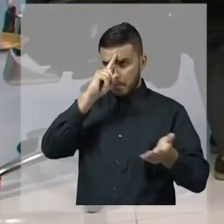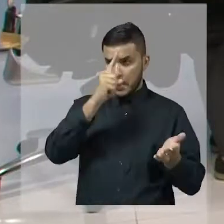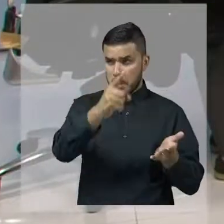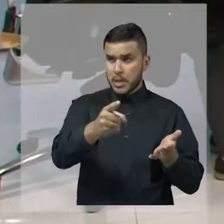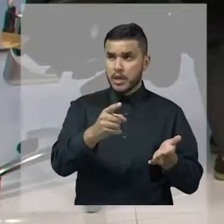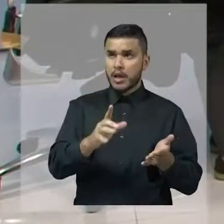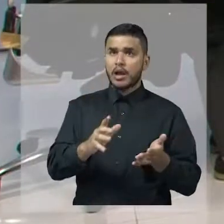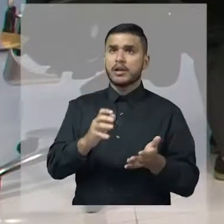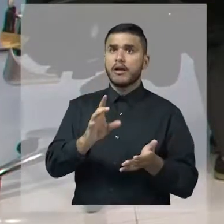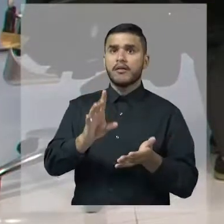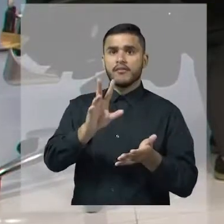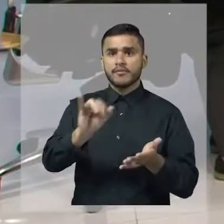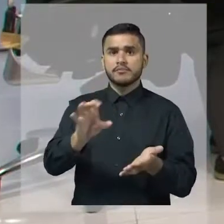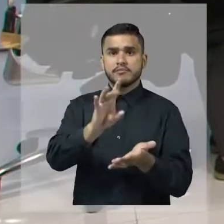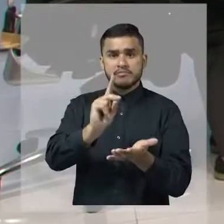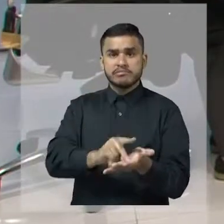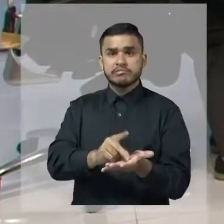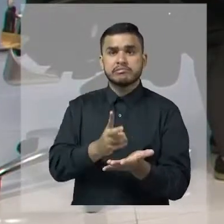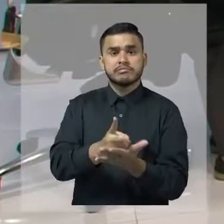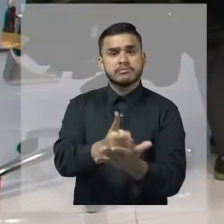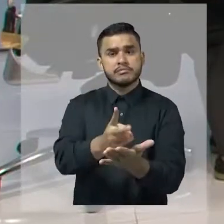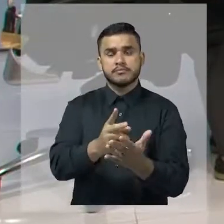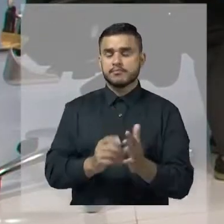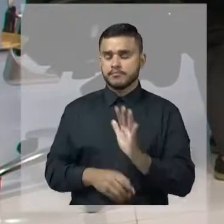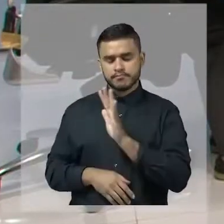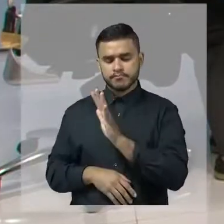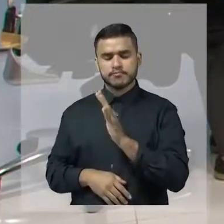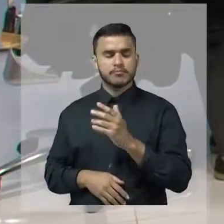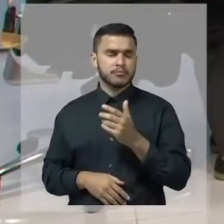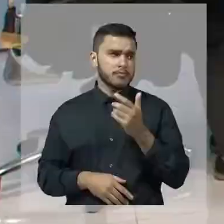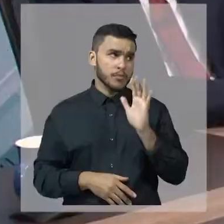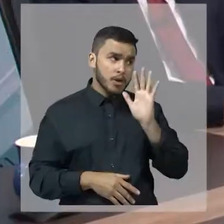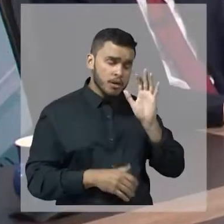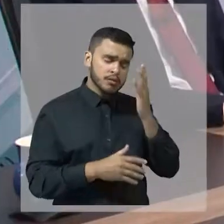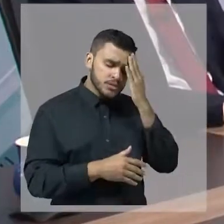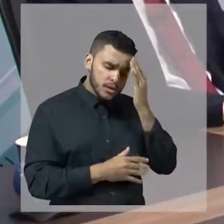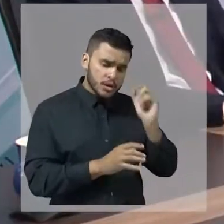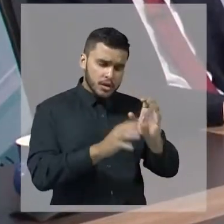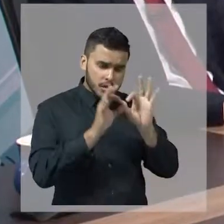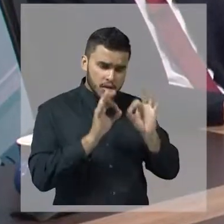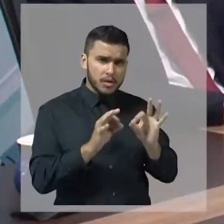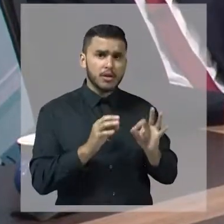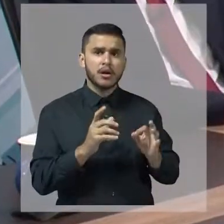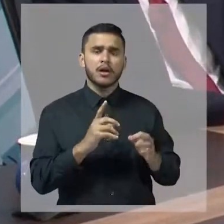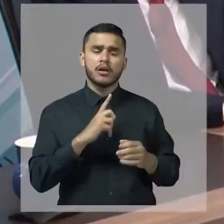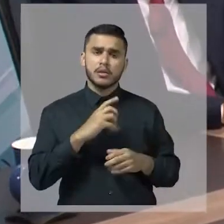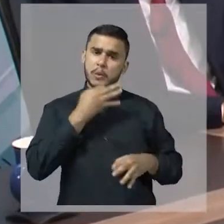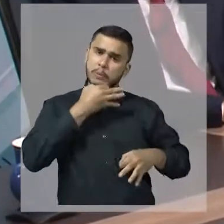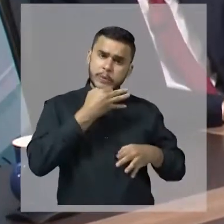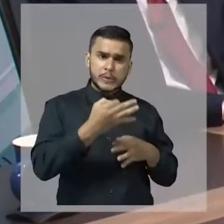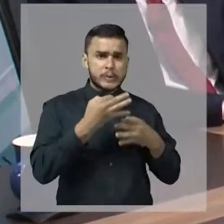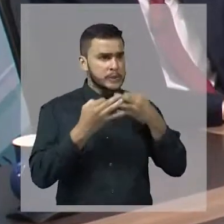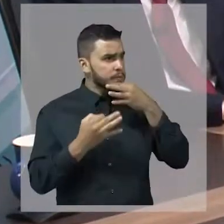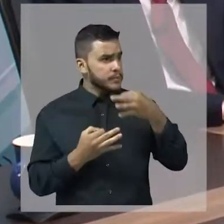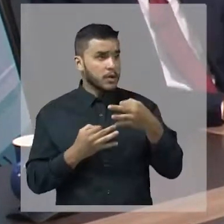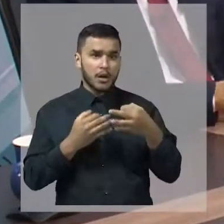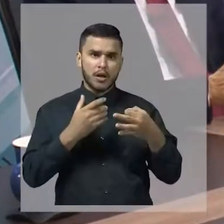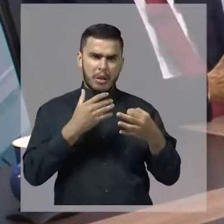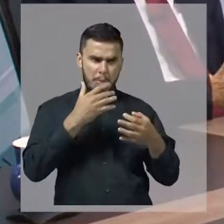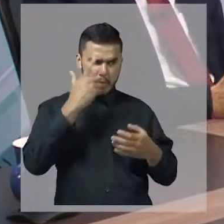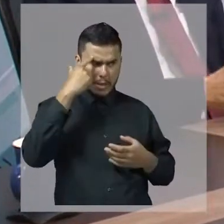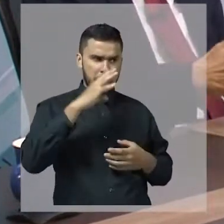essa indignação no seio da sociedade, que culmina com essas críticas, infelizmente, algumas